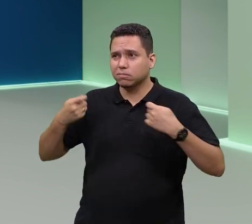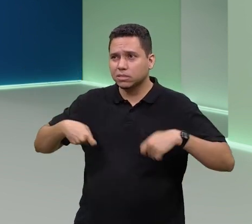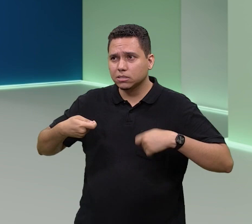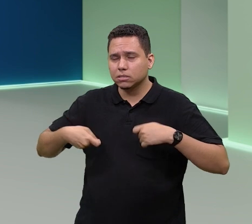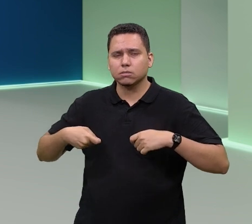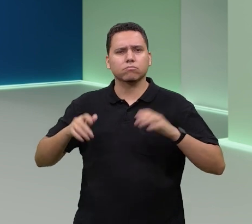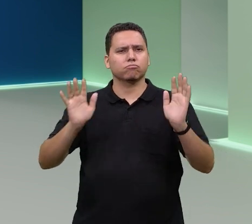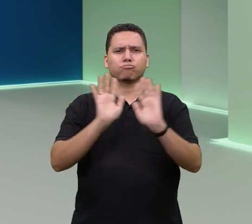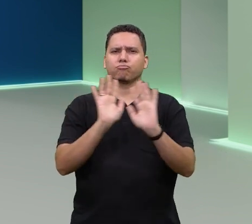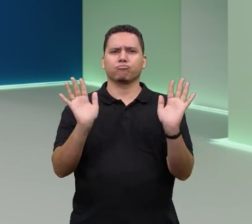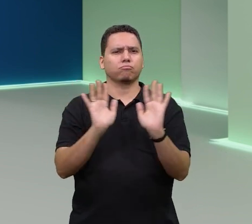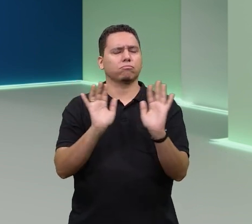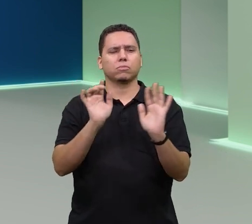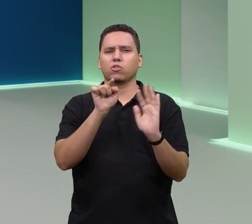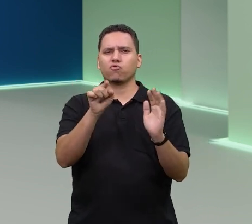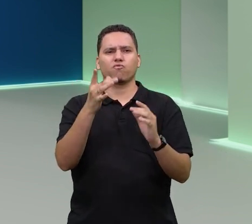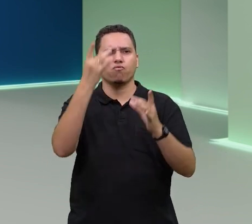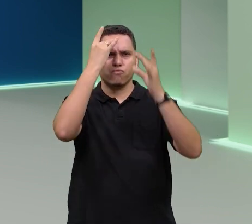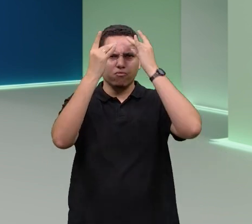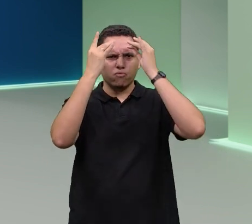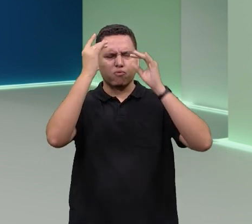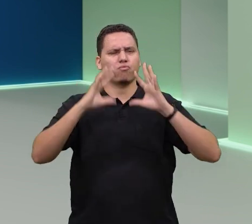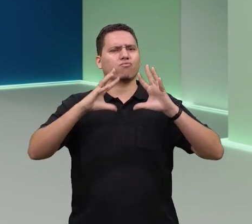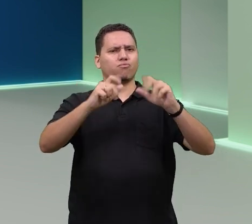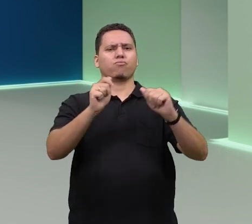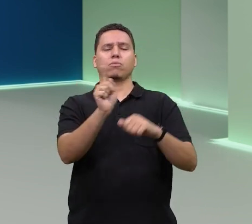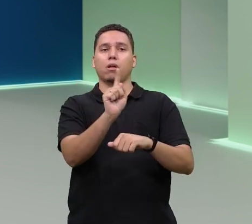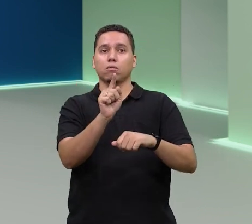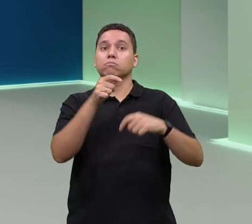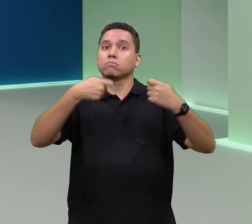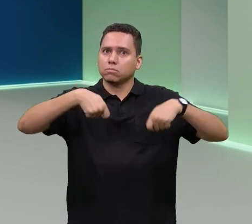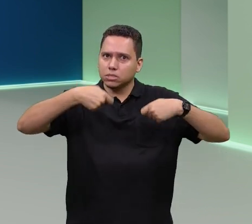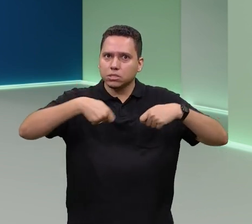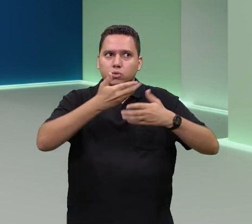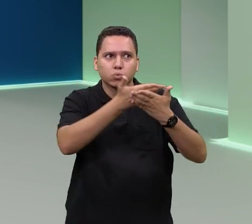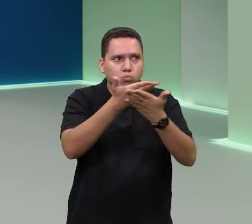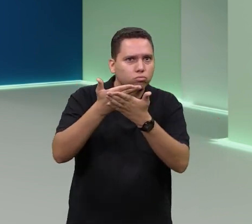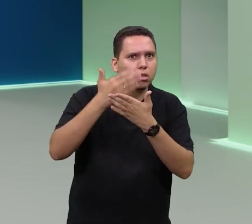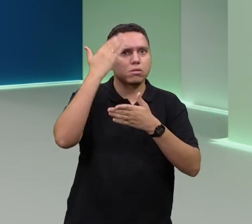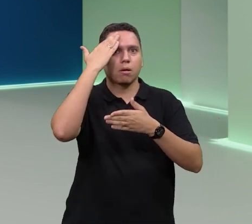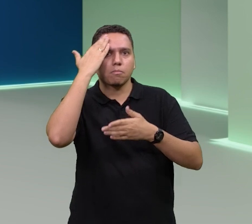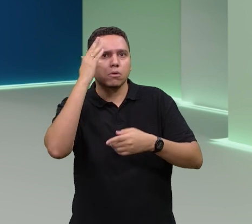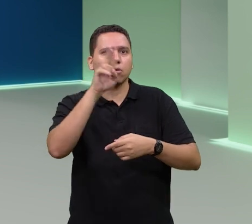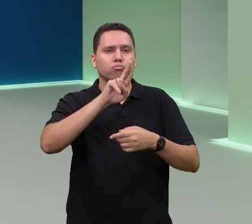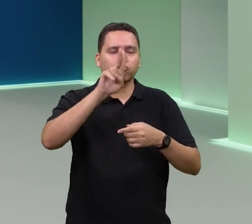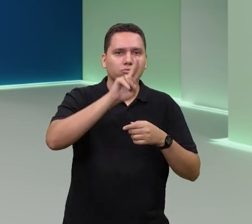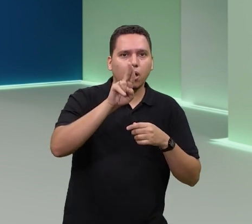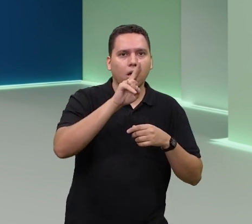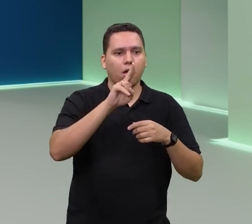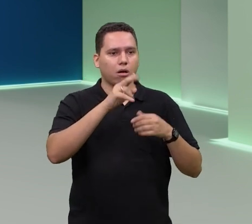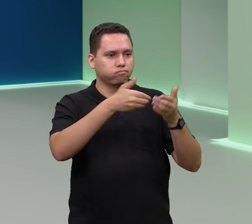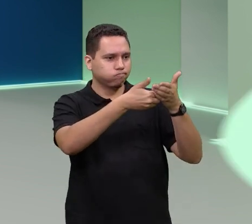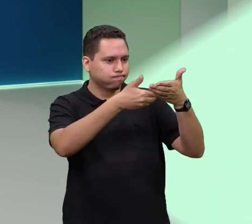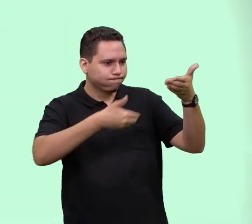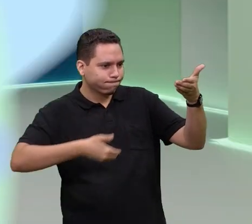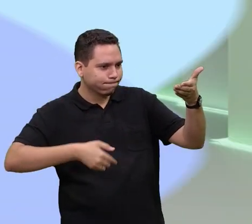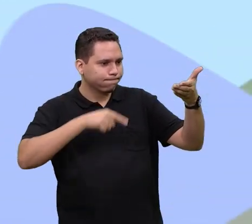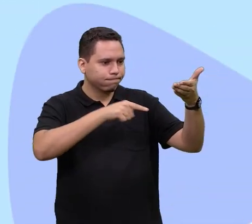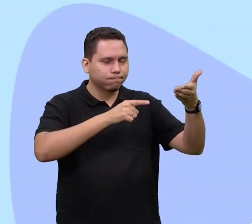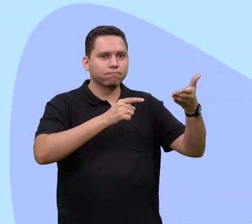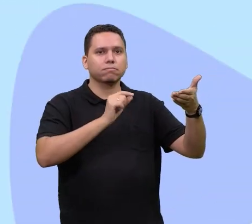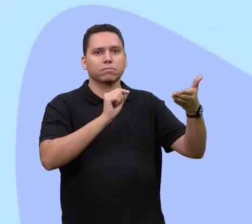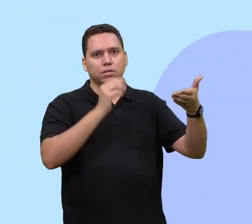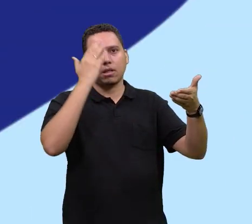série triboelétrica. A série triboelétrica você tem que saber usar. Ela vai ser dada em todas as questões que vão aparecer nas provas que envolvem a eletrização por